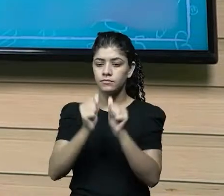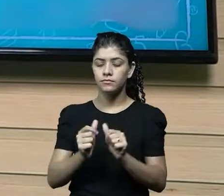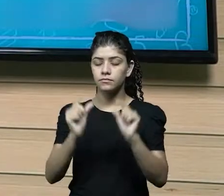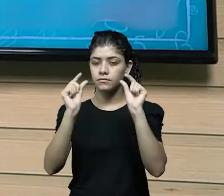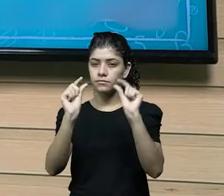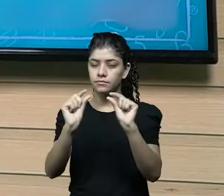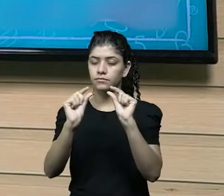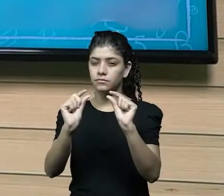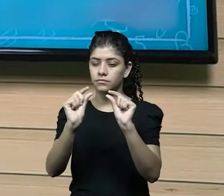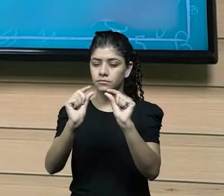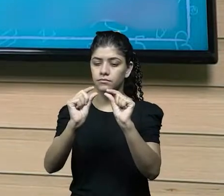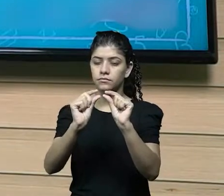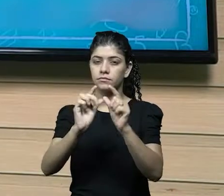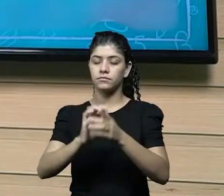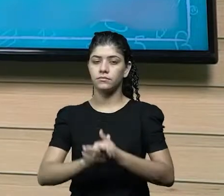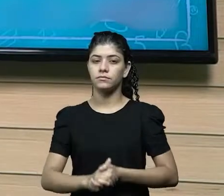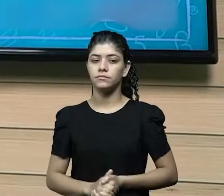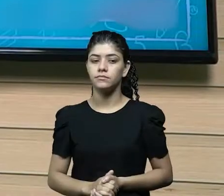ali